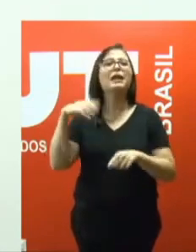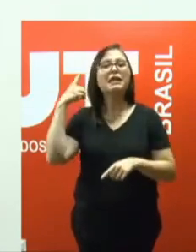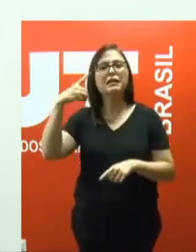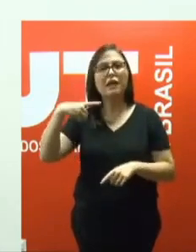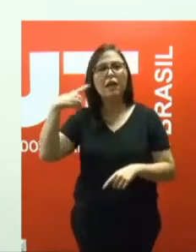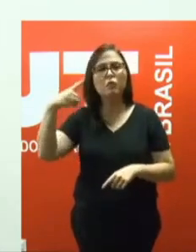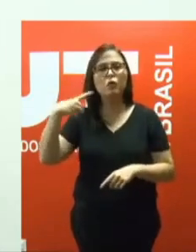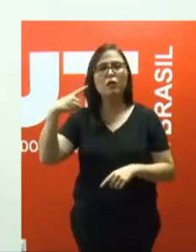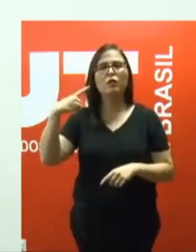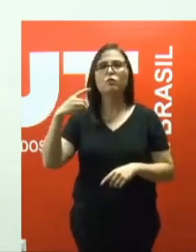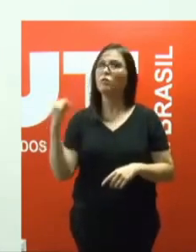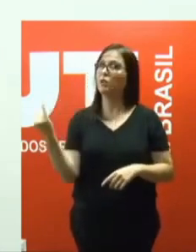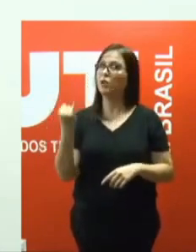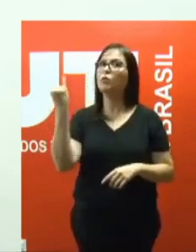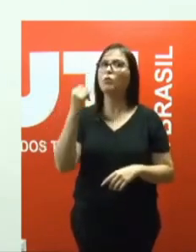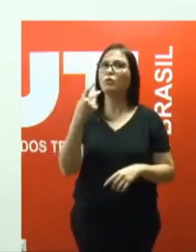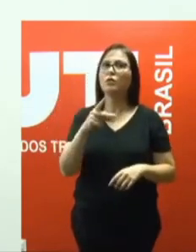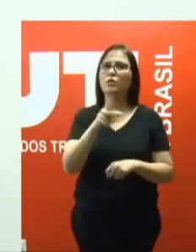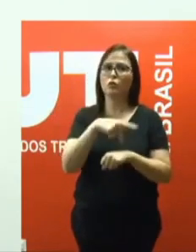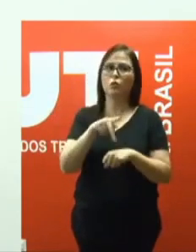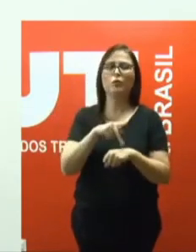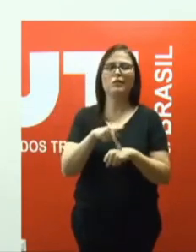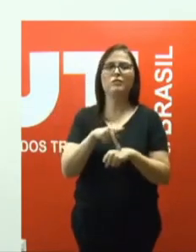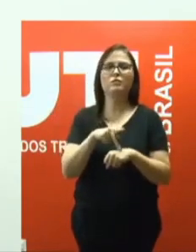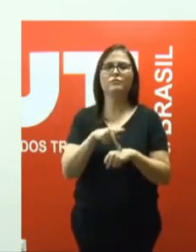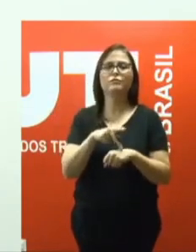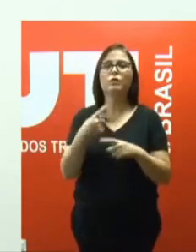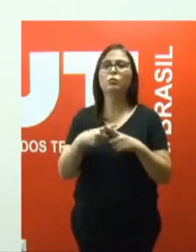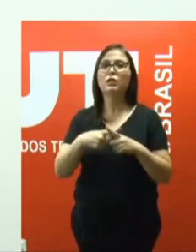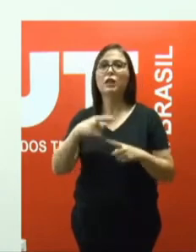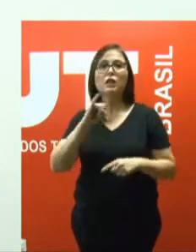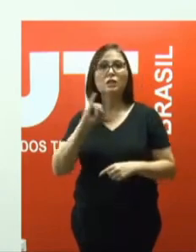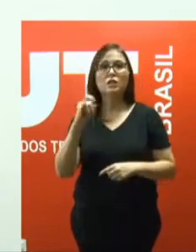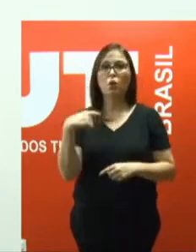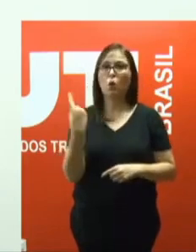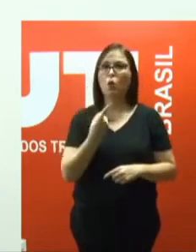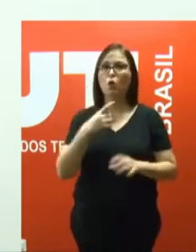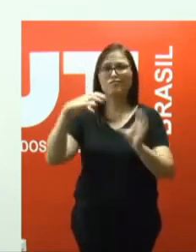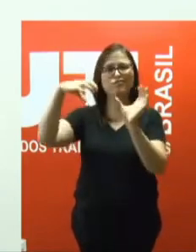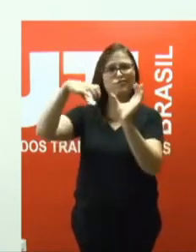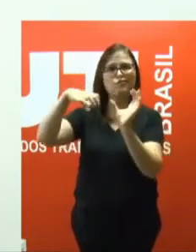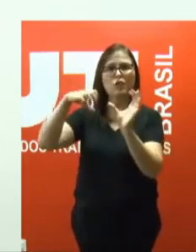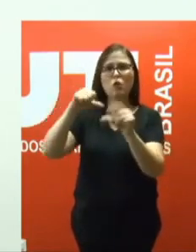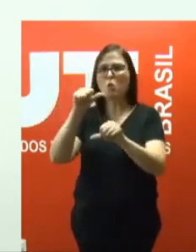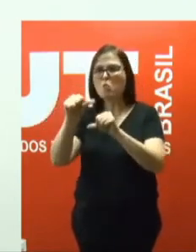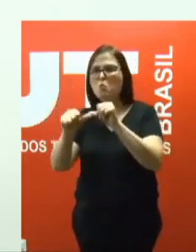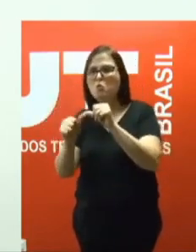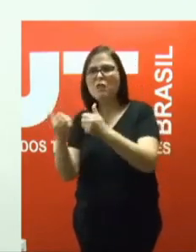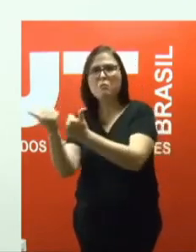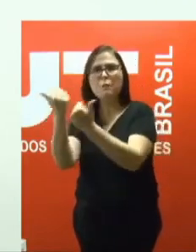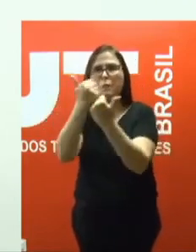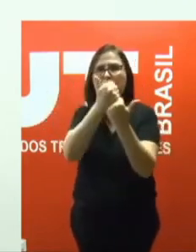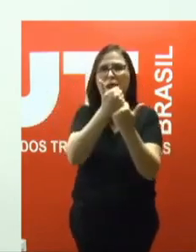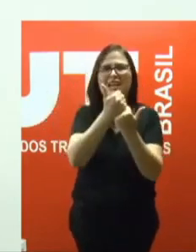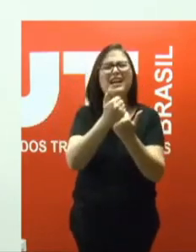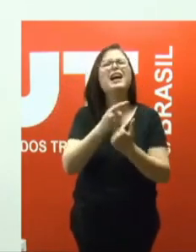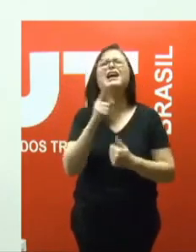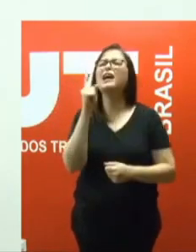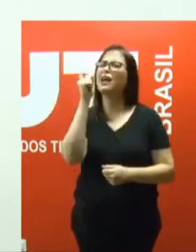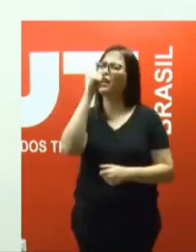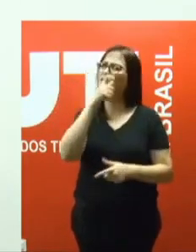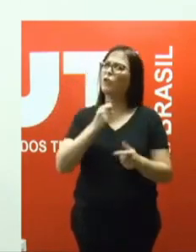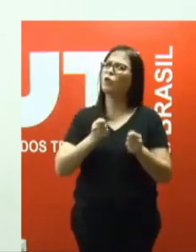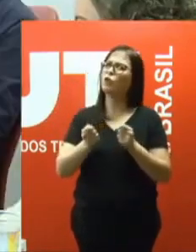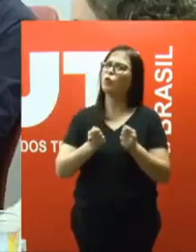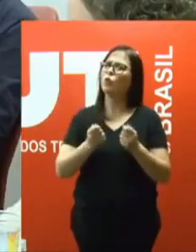ter muita importância nesse país. Porque se a gente não mudar o Congresso Nacional, é muito difícil você